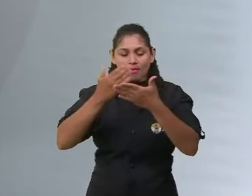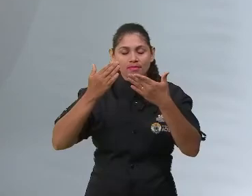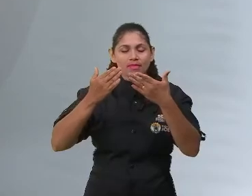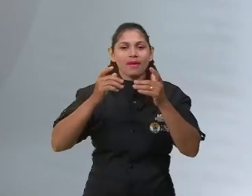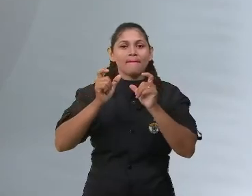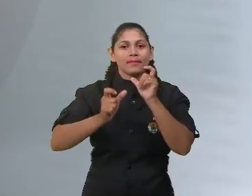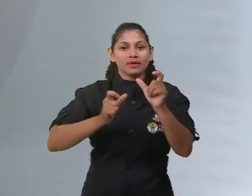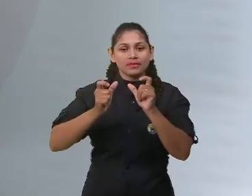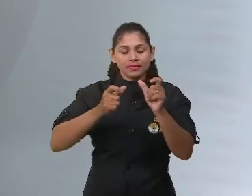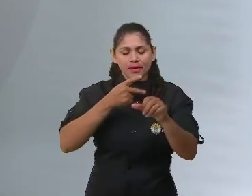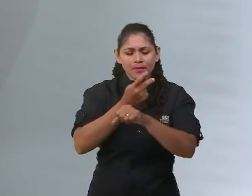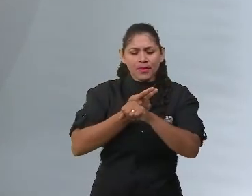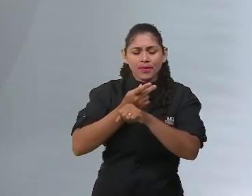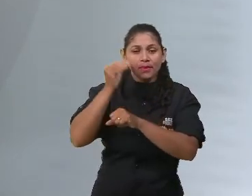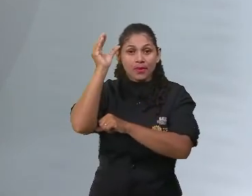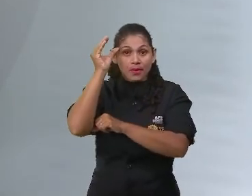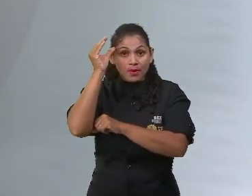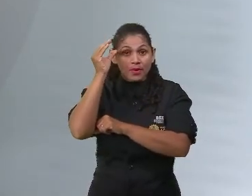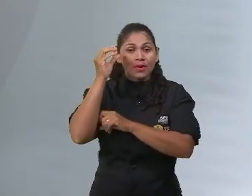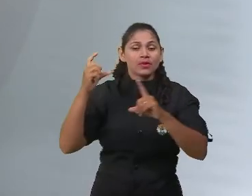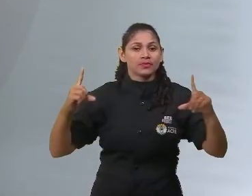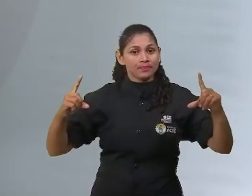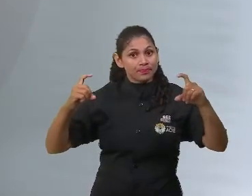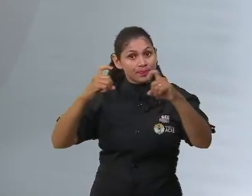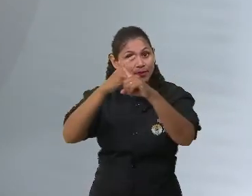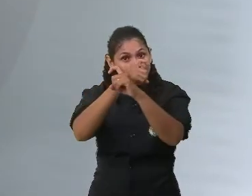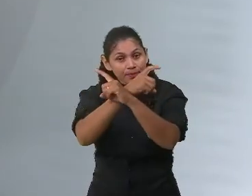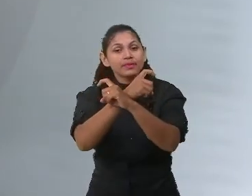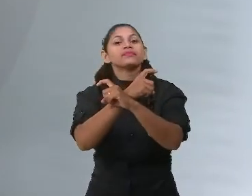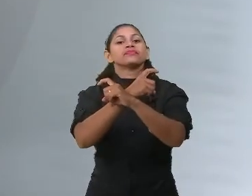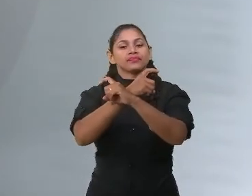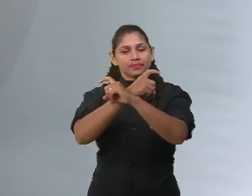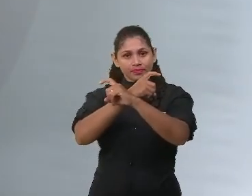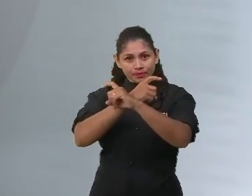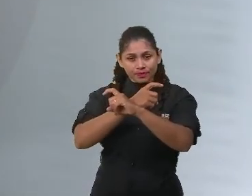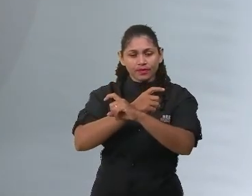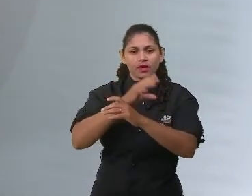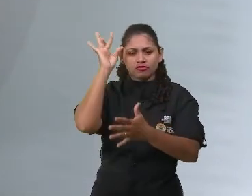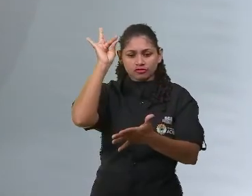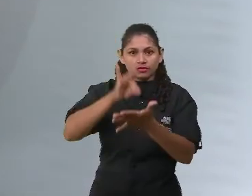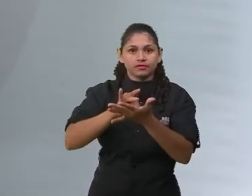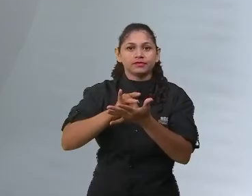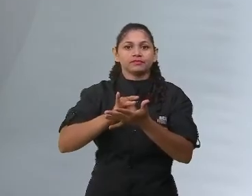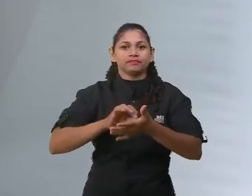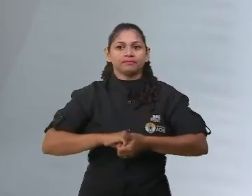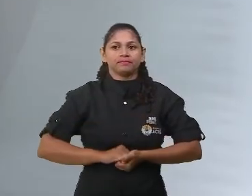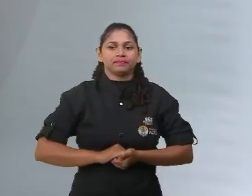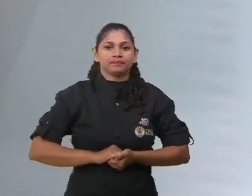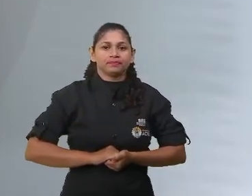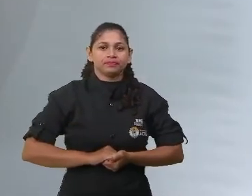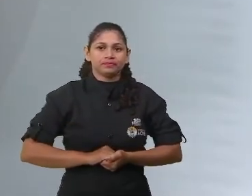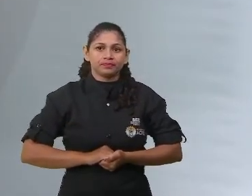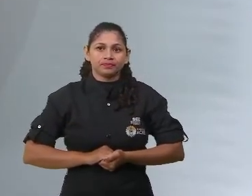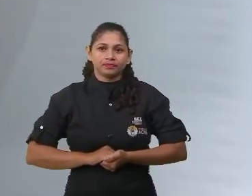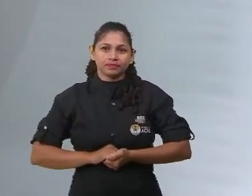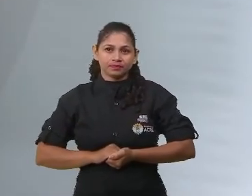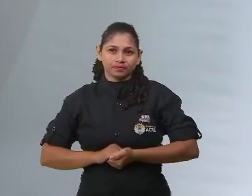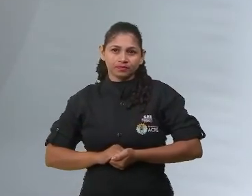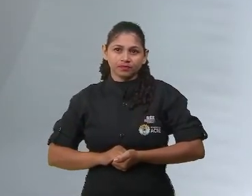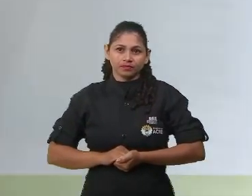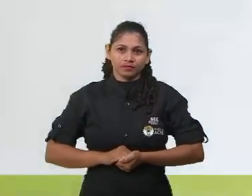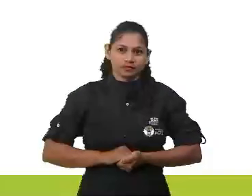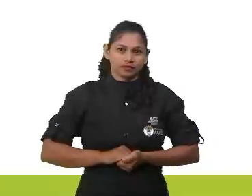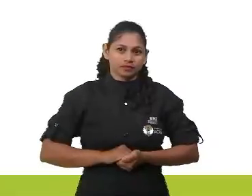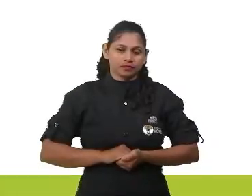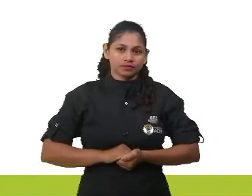na busca pelo conhecimento científico, um conhecimento já comprovado. Tá? Então, é isso que está sendo mostrado